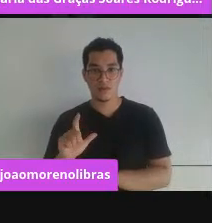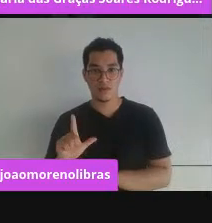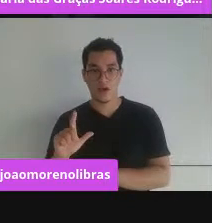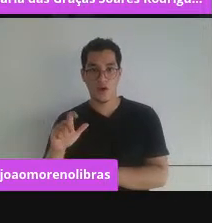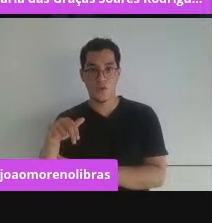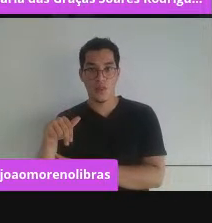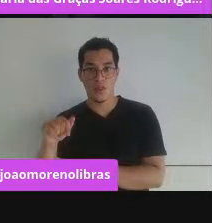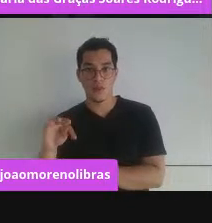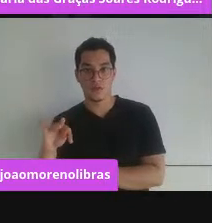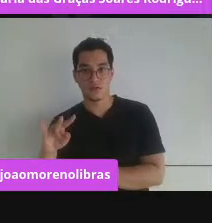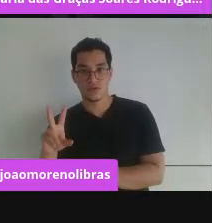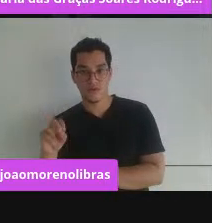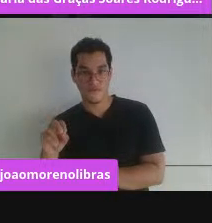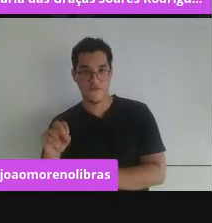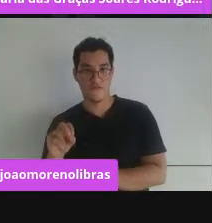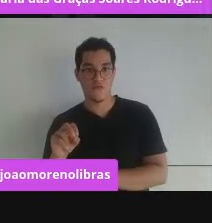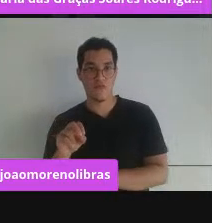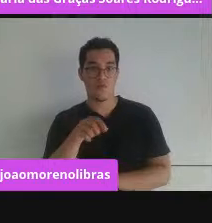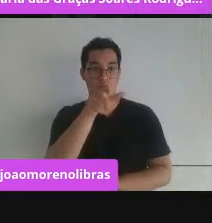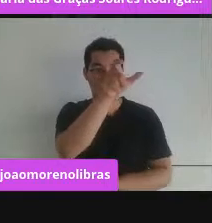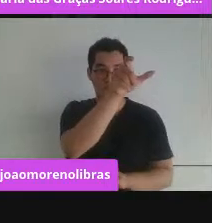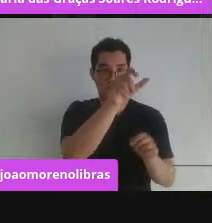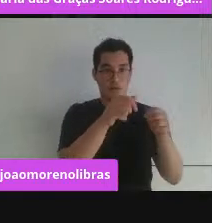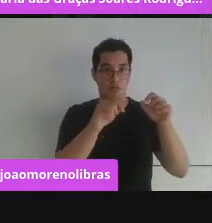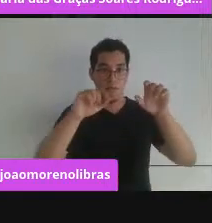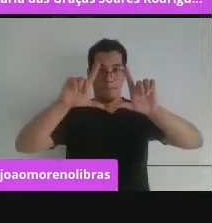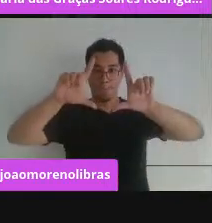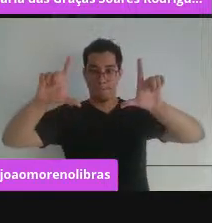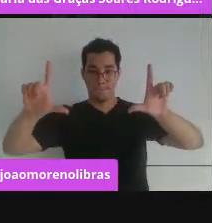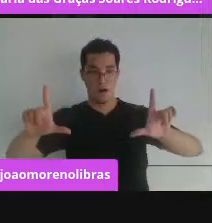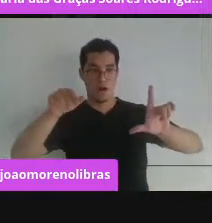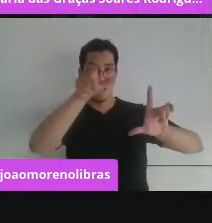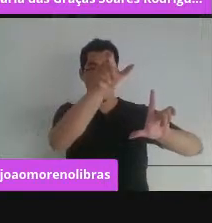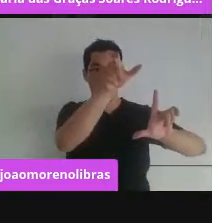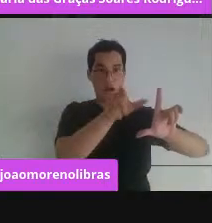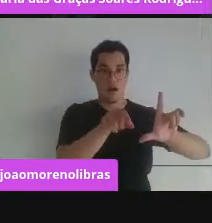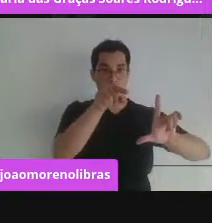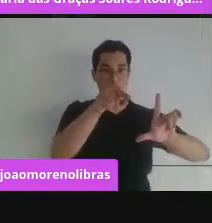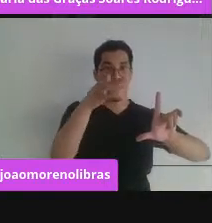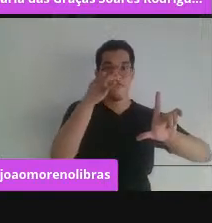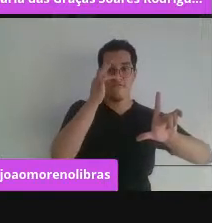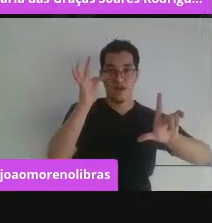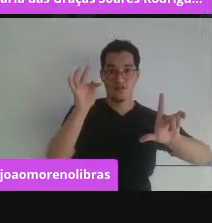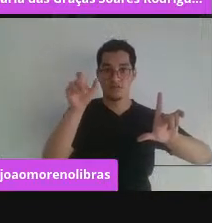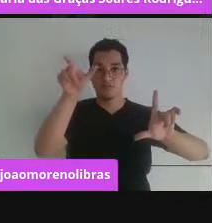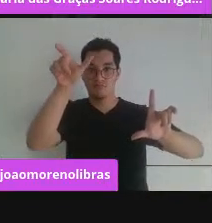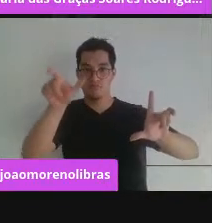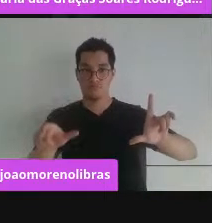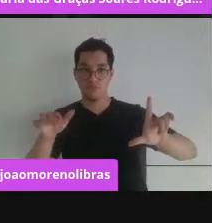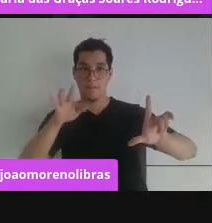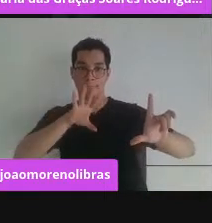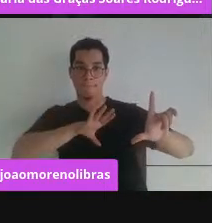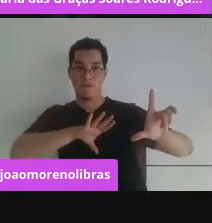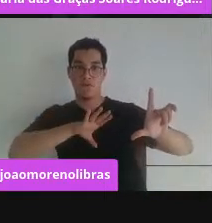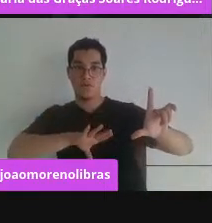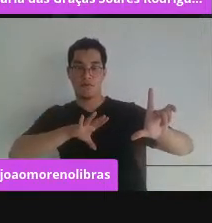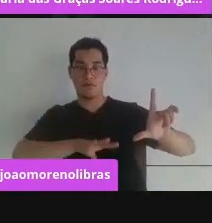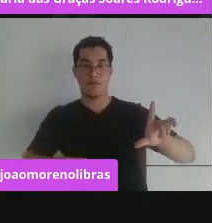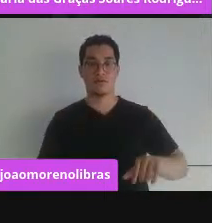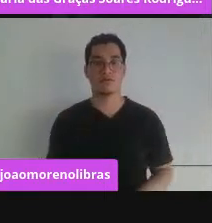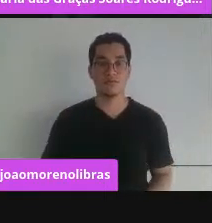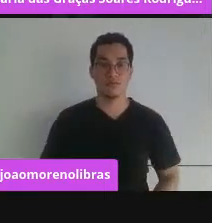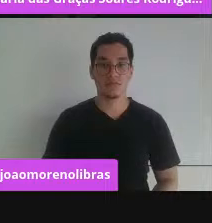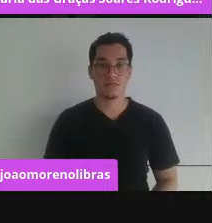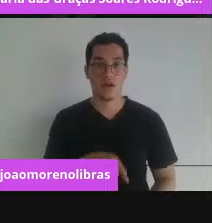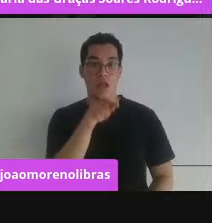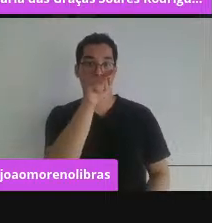deixa eu passar aqui. Pavot usa a expressão discours numérique, natif, para remeter às produções